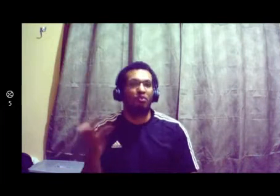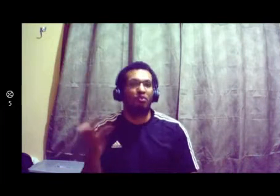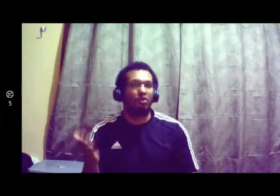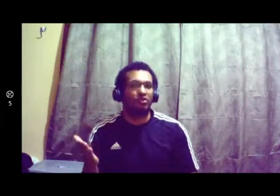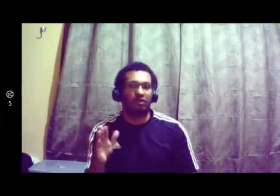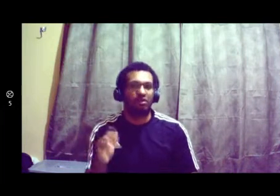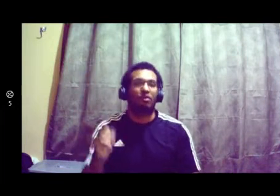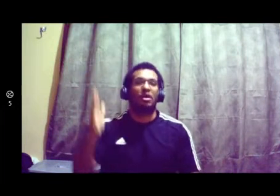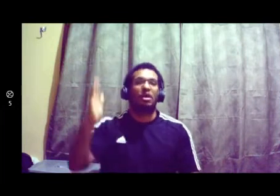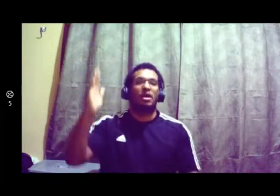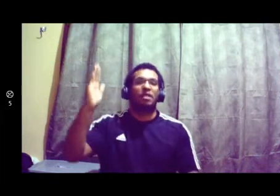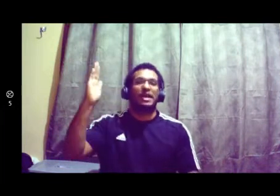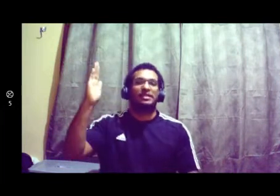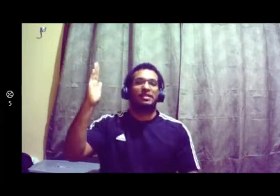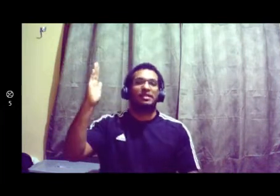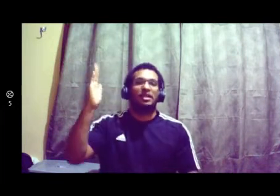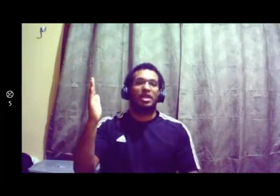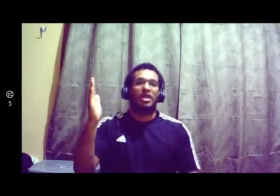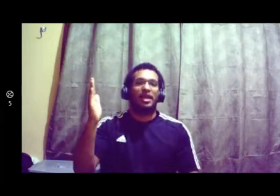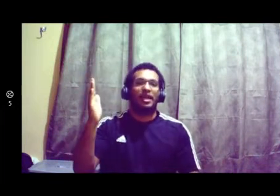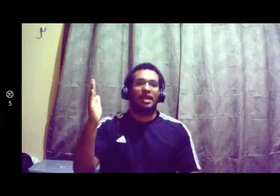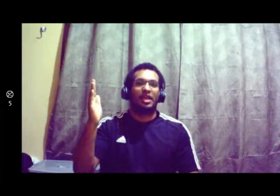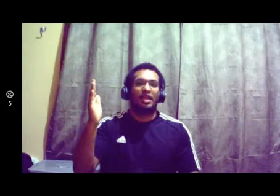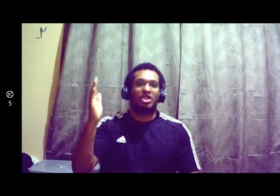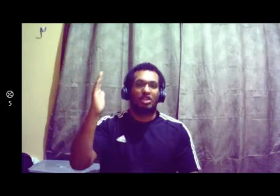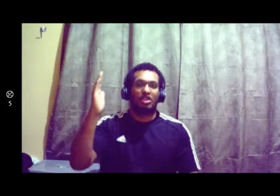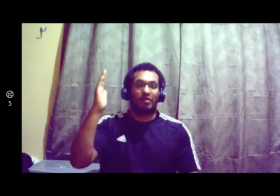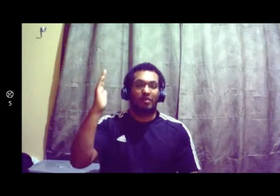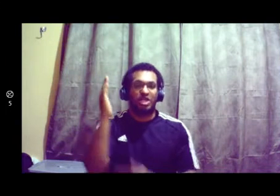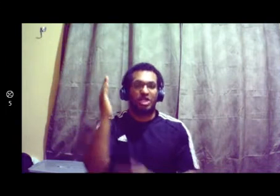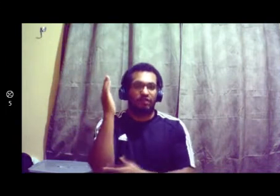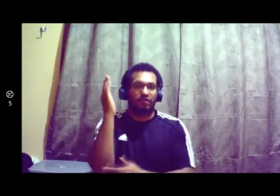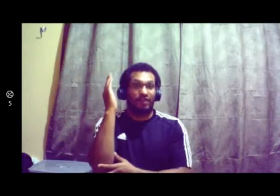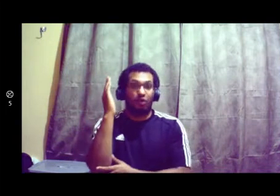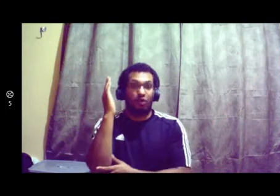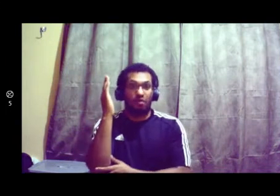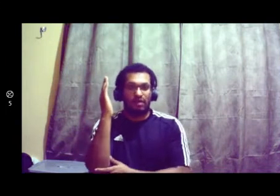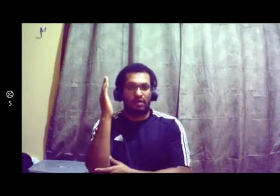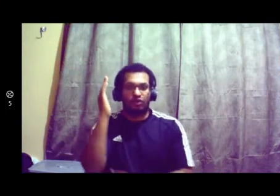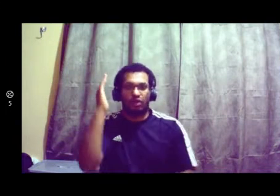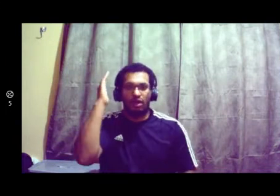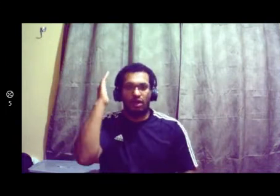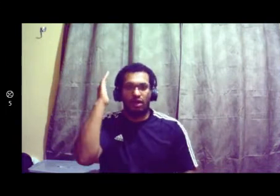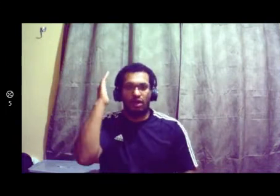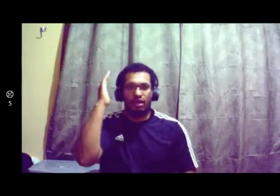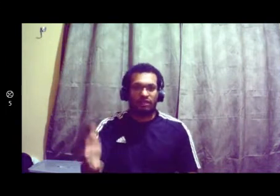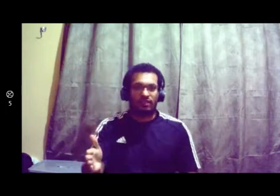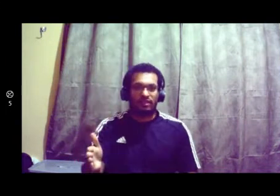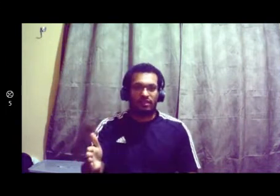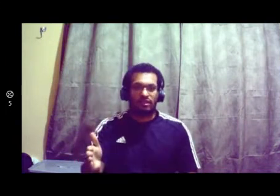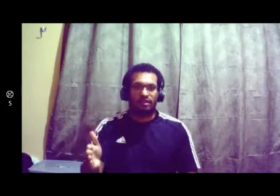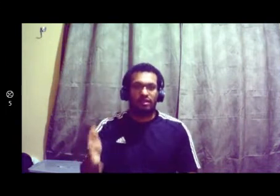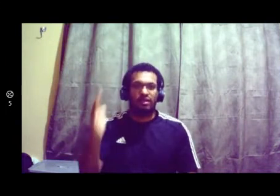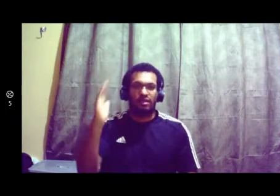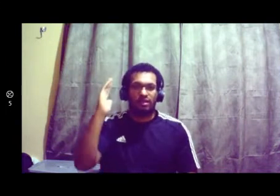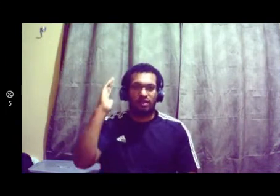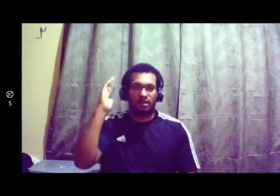sinal que eu vou mostrar daqui a pouco. Mas, geralmente já. Você faz com uma mão só e você faz